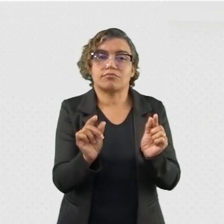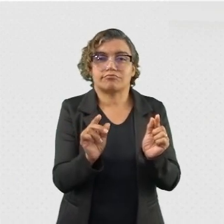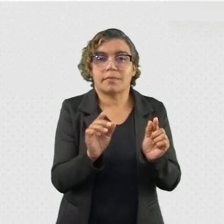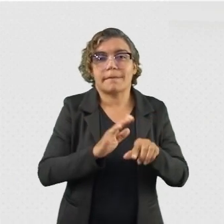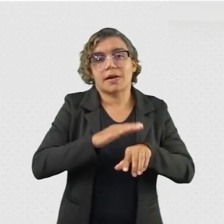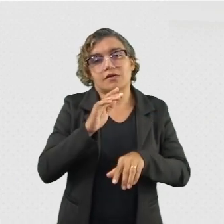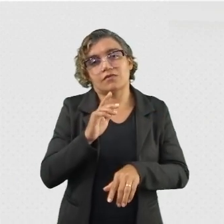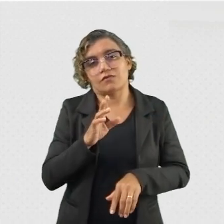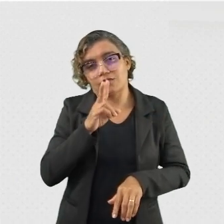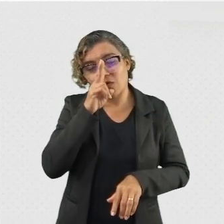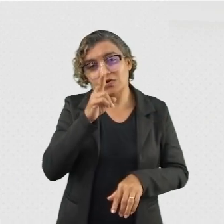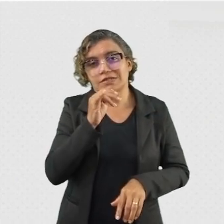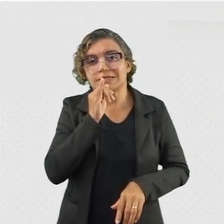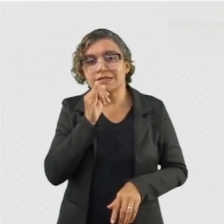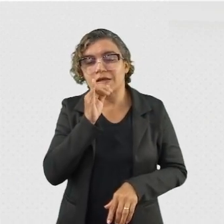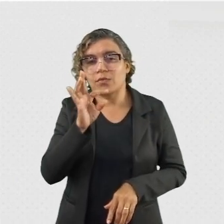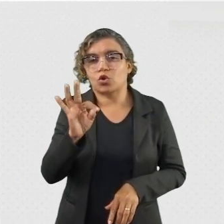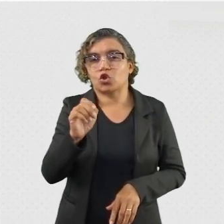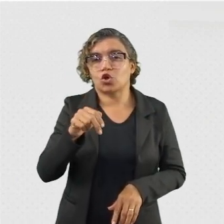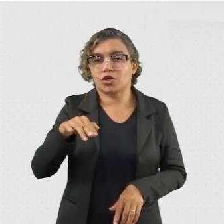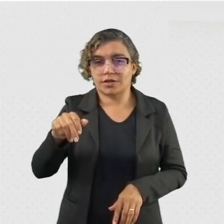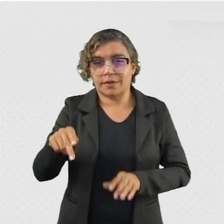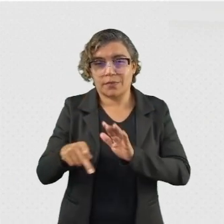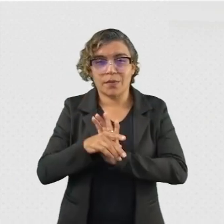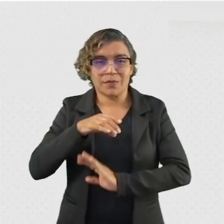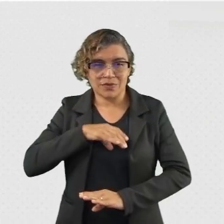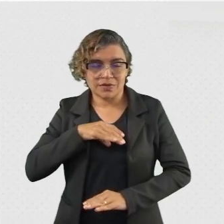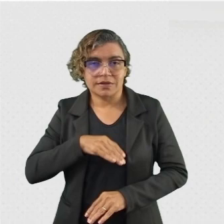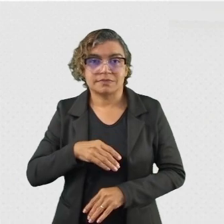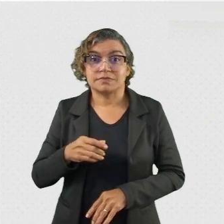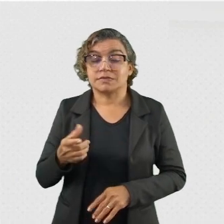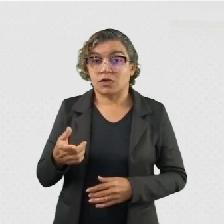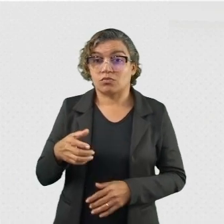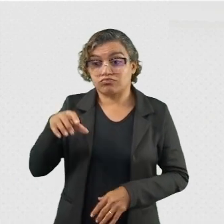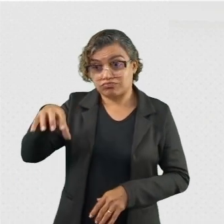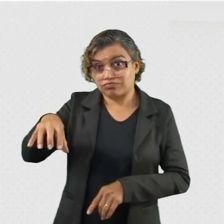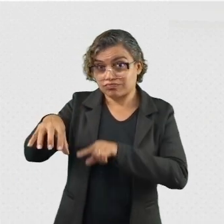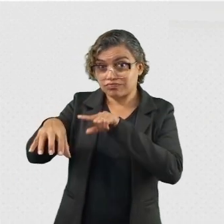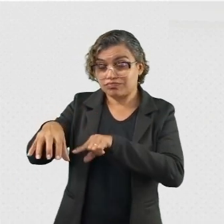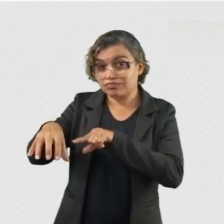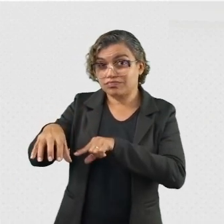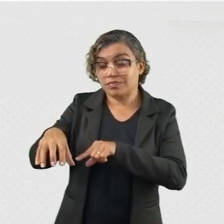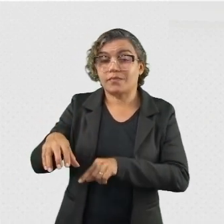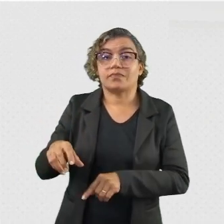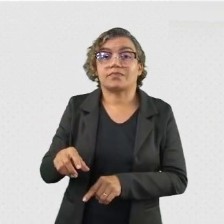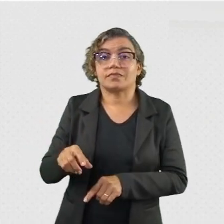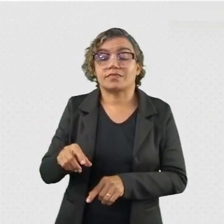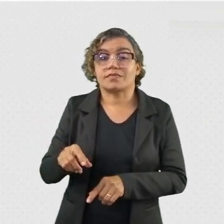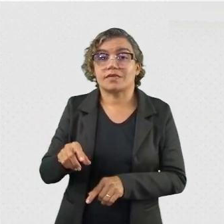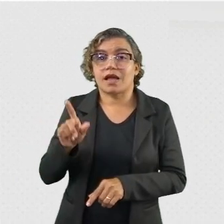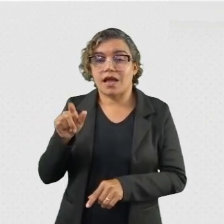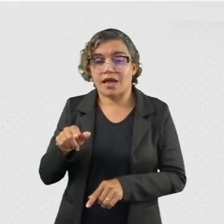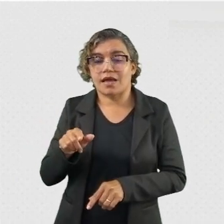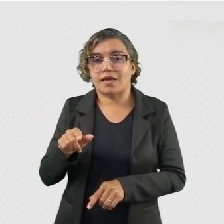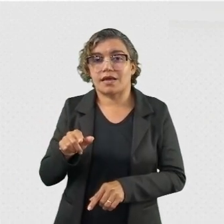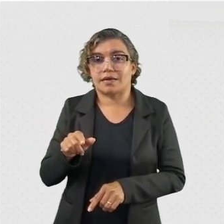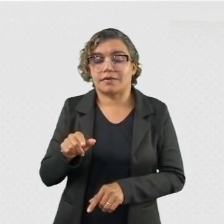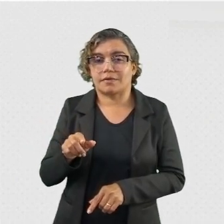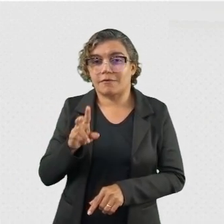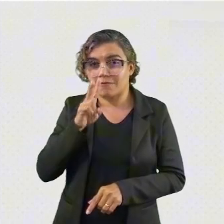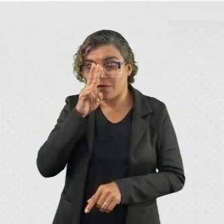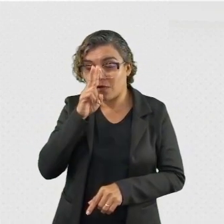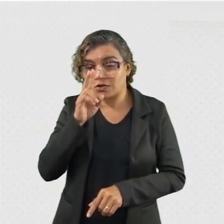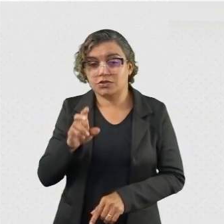a gente chamasse em português a sílaba tônica, tá? E no inglês britânico, a sílaba mais forte é dress,